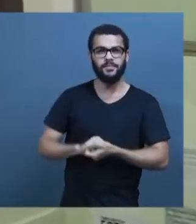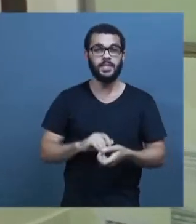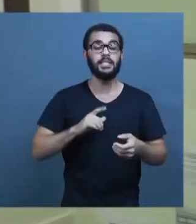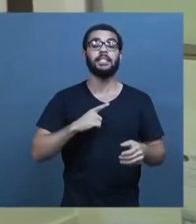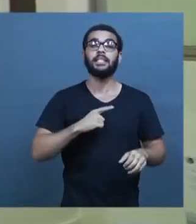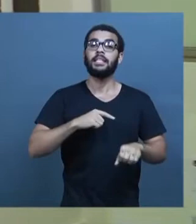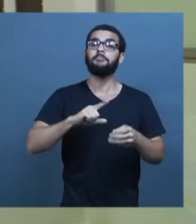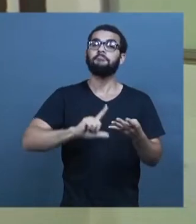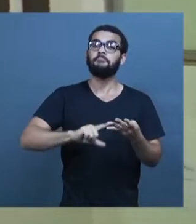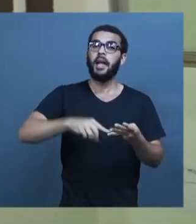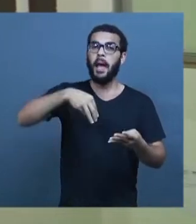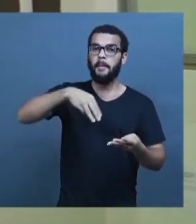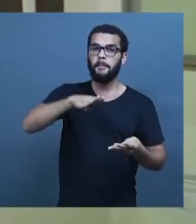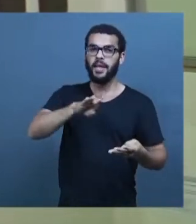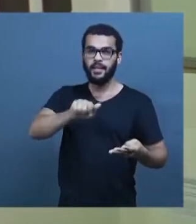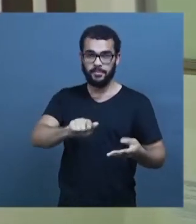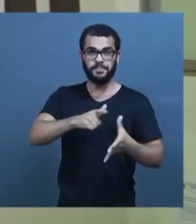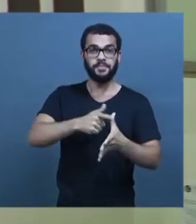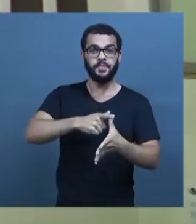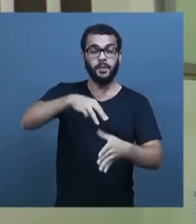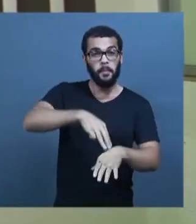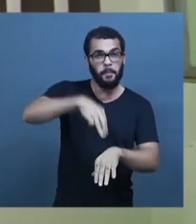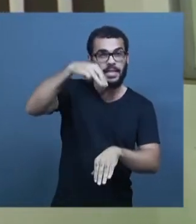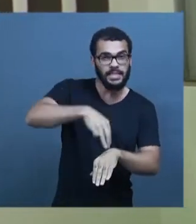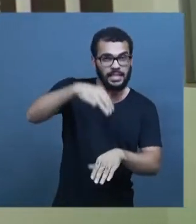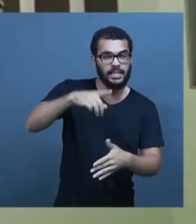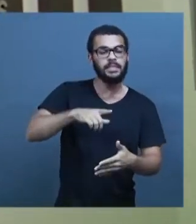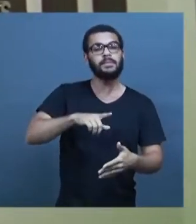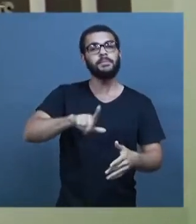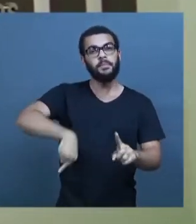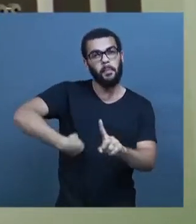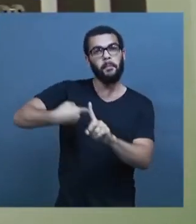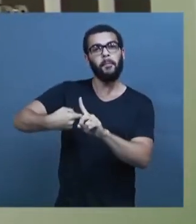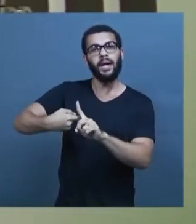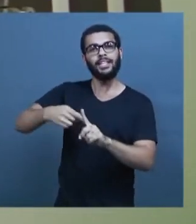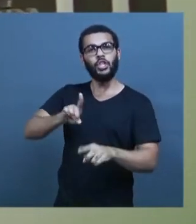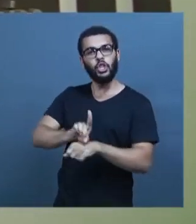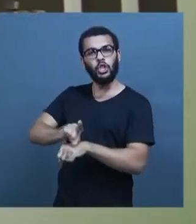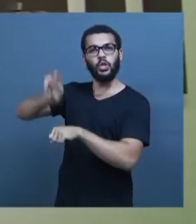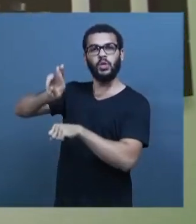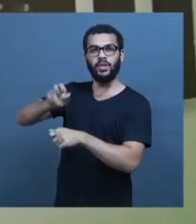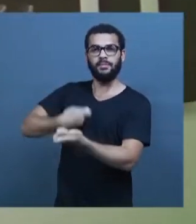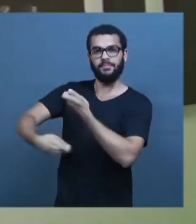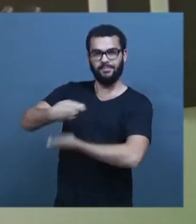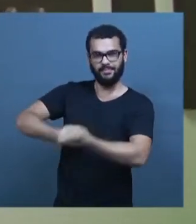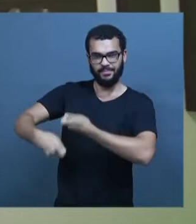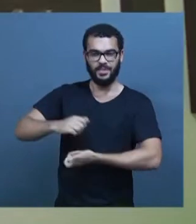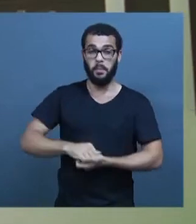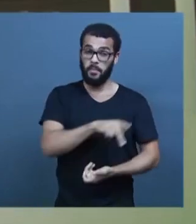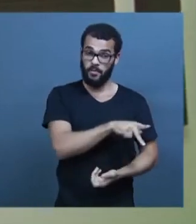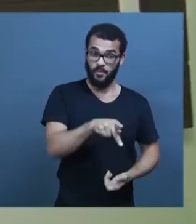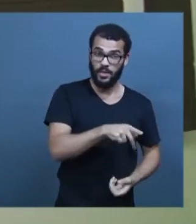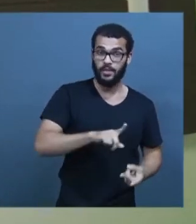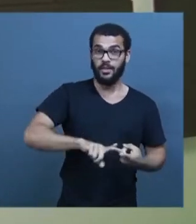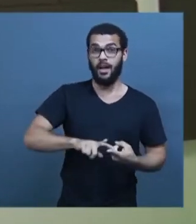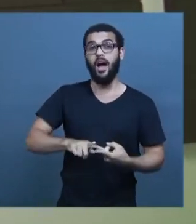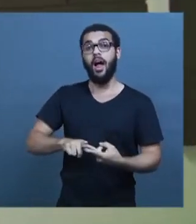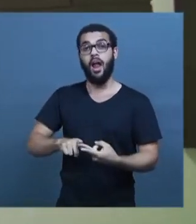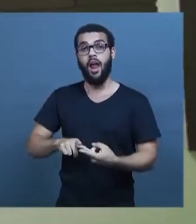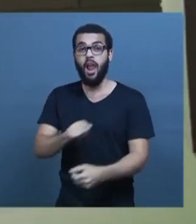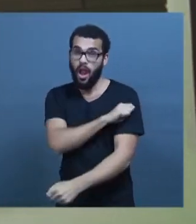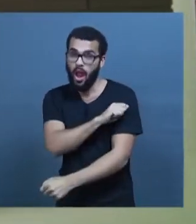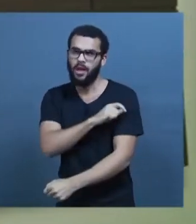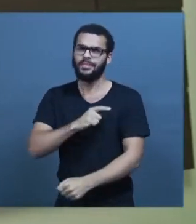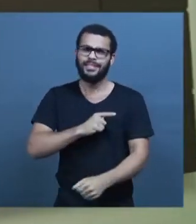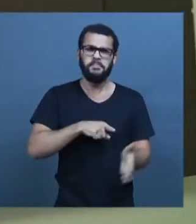mestrado profissional e acadêmico e, mais recentemente, doutorado em Administração. Professores e alunos também desenvolvem